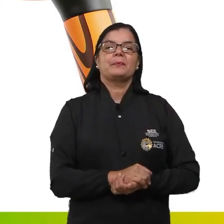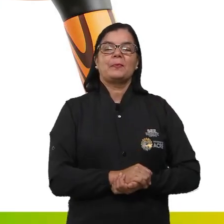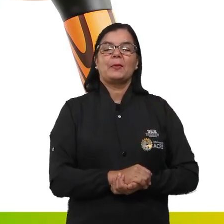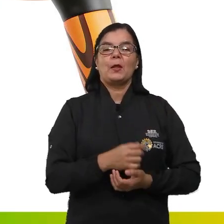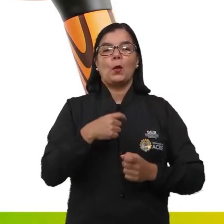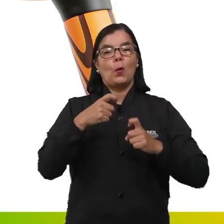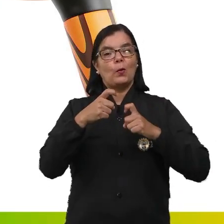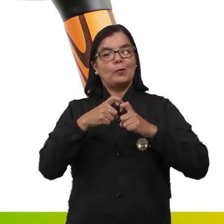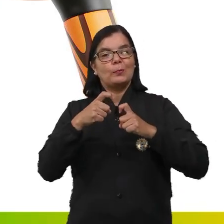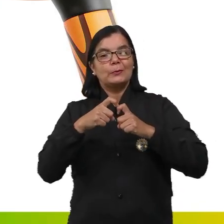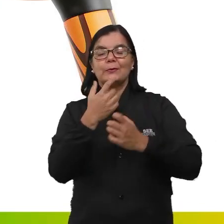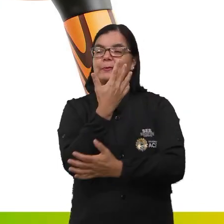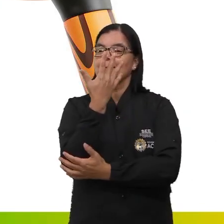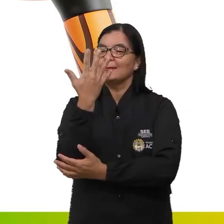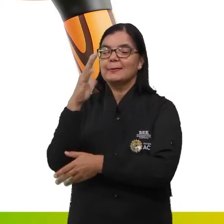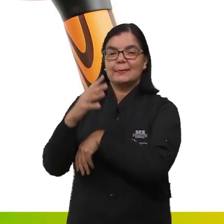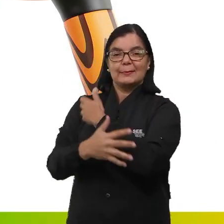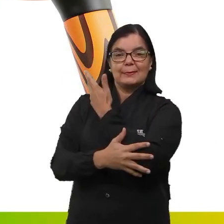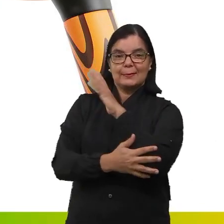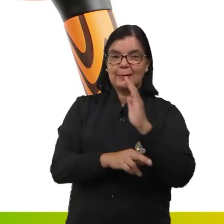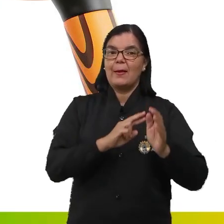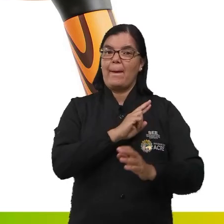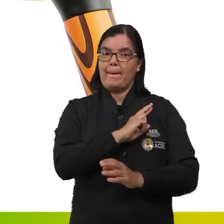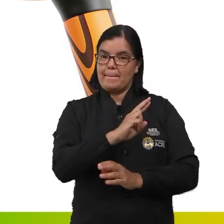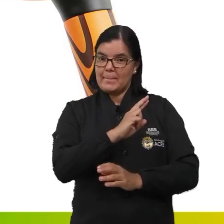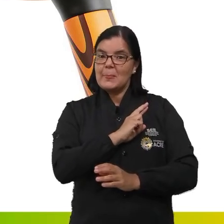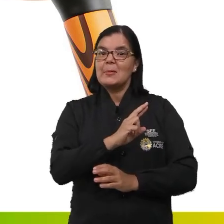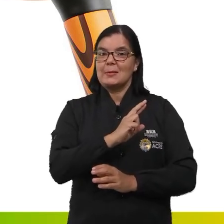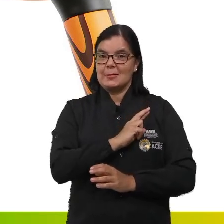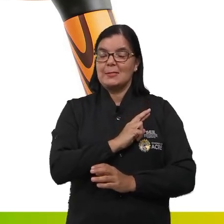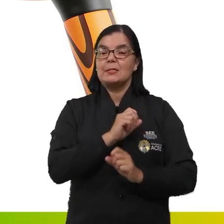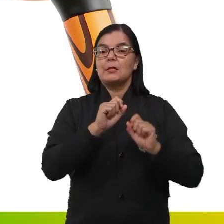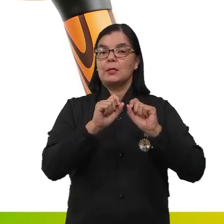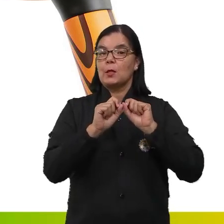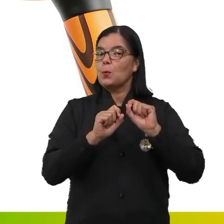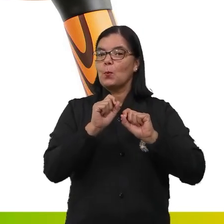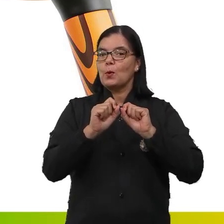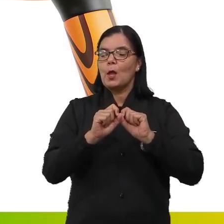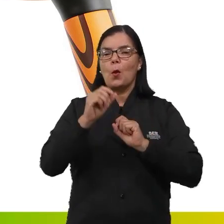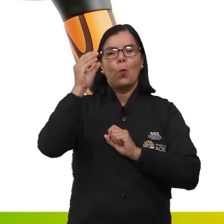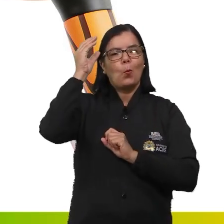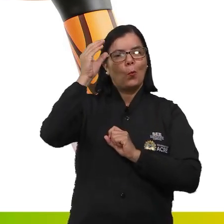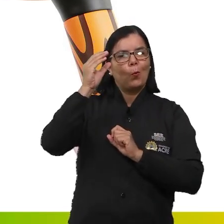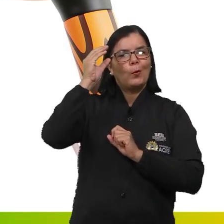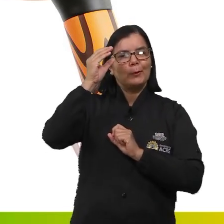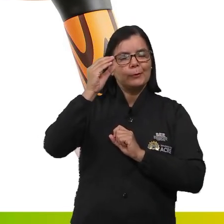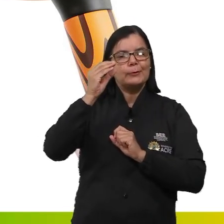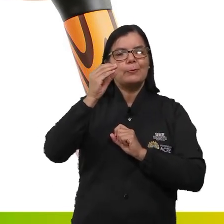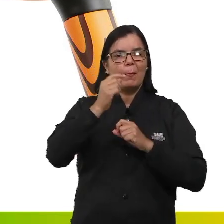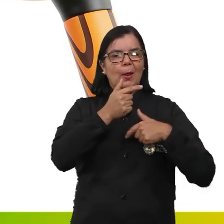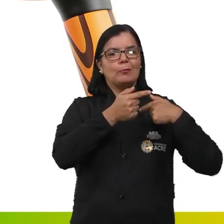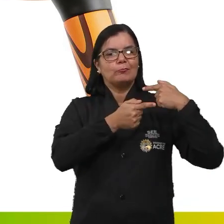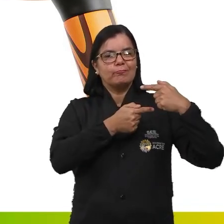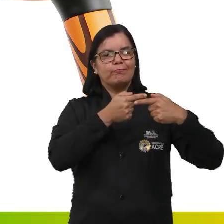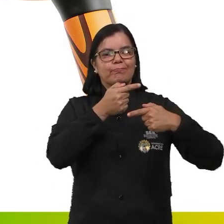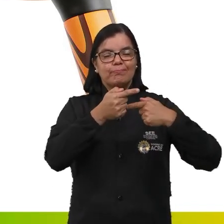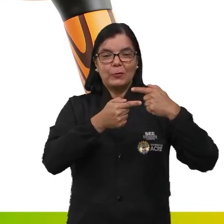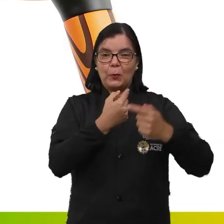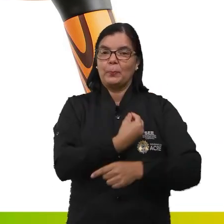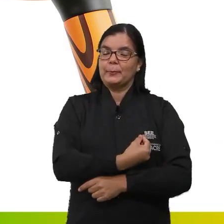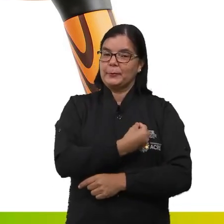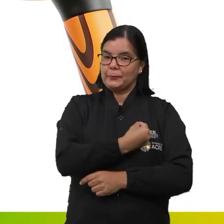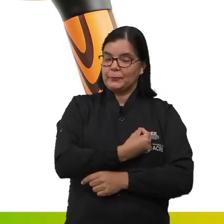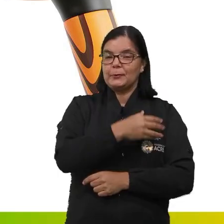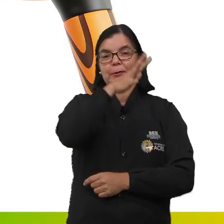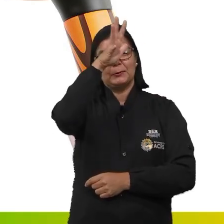a medicina da floresta, representam um legado ancestral que é muito importante para a vida e para a Amazônia, principalmente